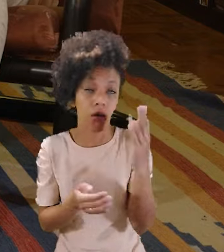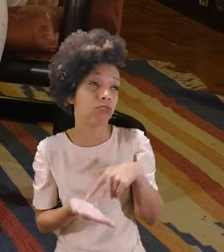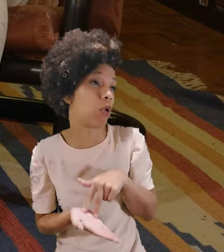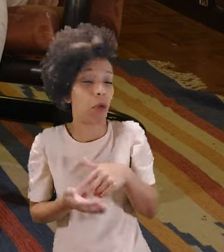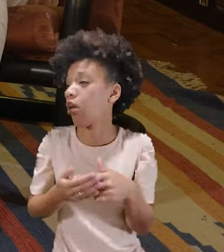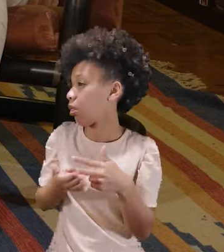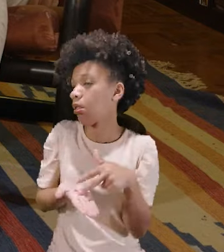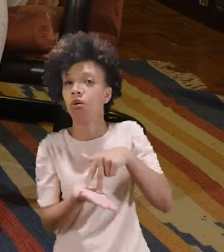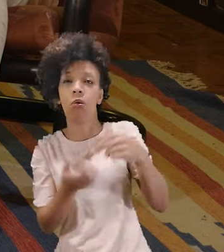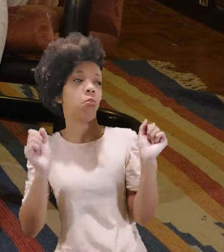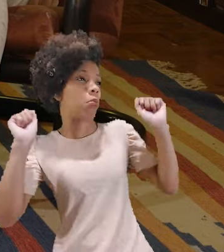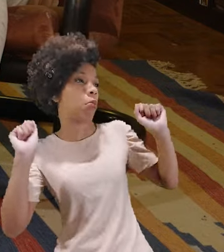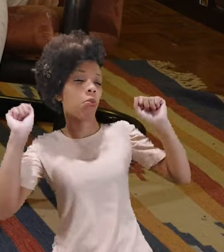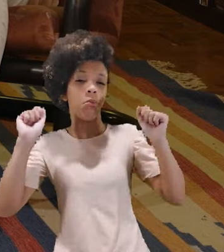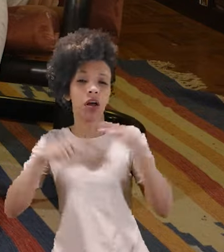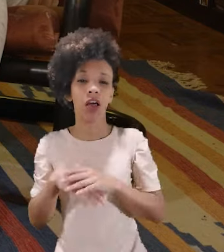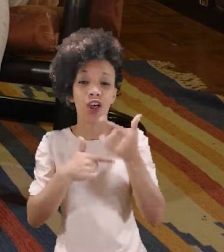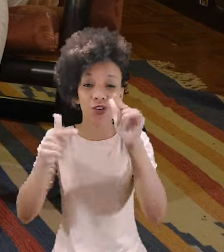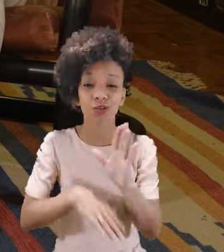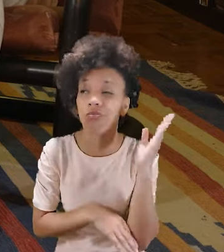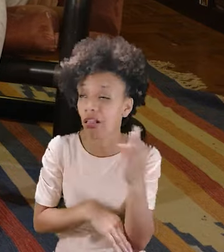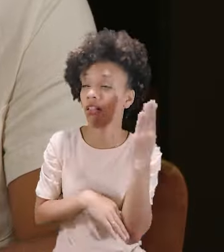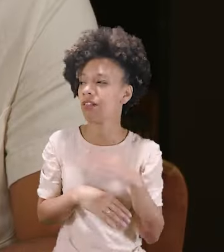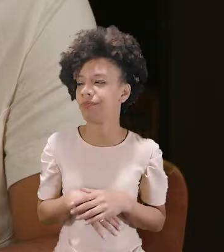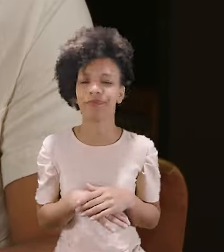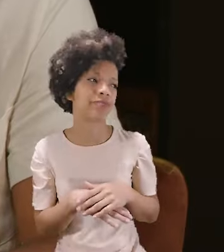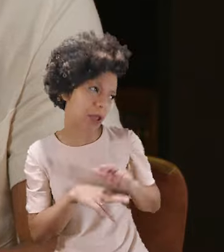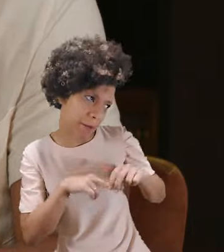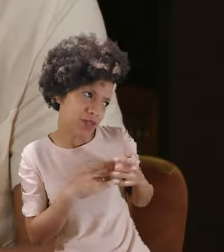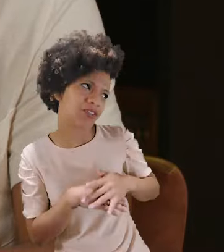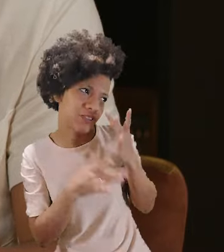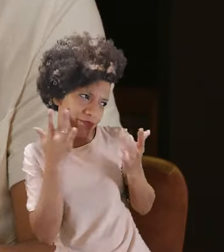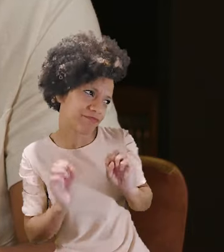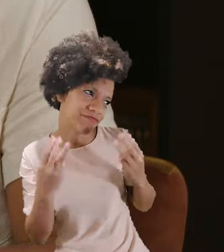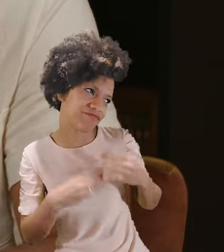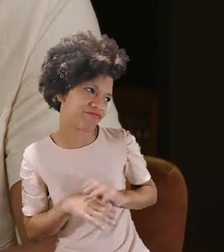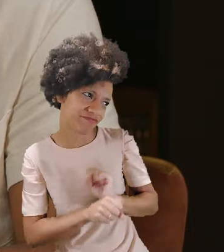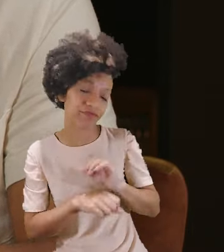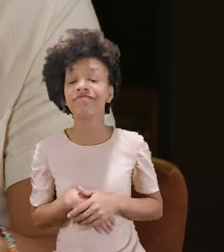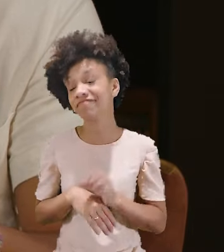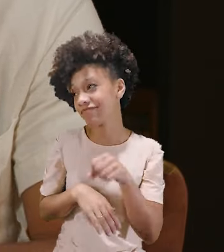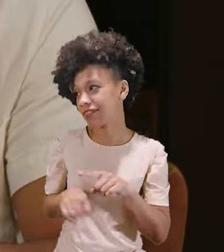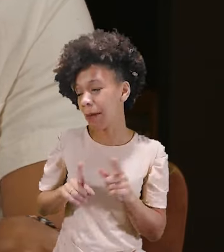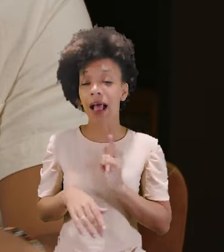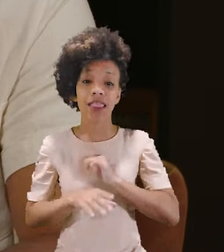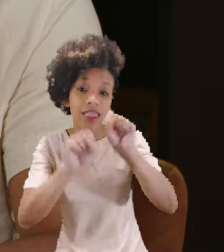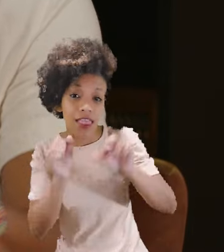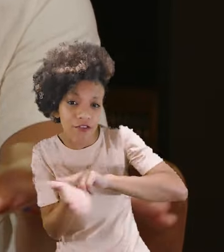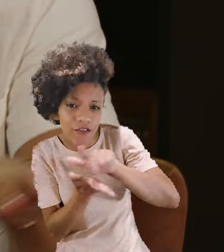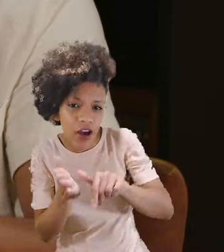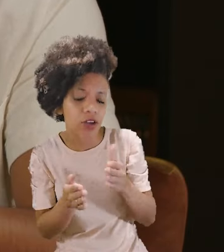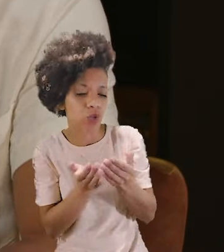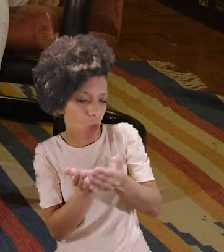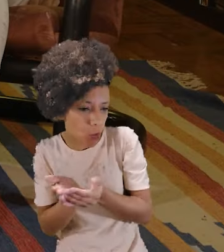normal tá tudo não cair deitar com ela tá de boa já começou a fazer exatamente mas o navio de passageiro ele não balança tanto ele tem vários outros